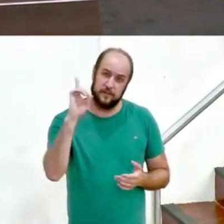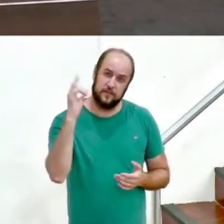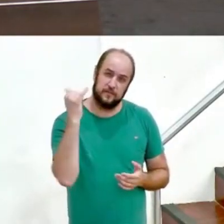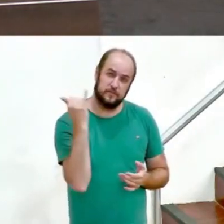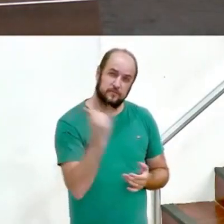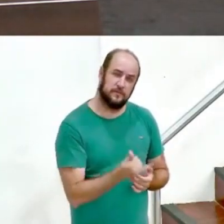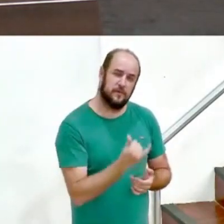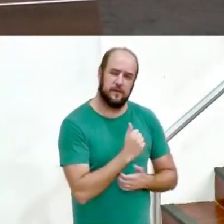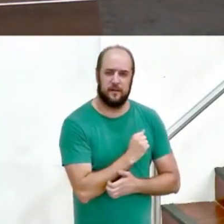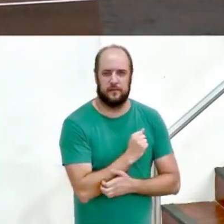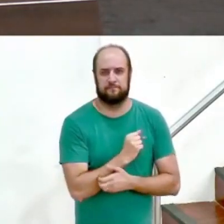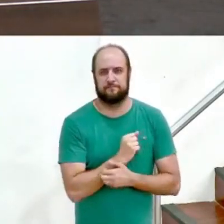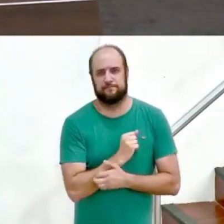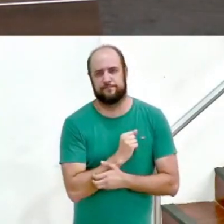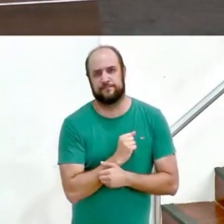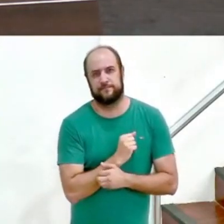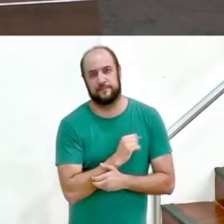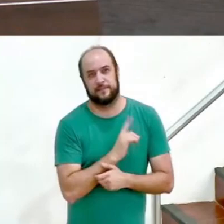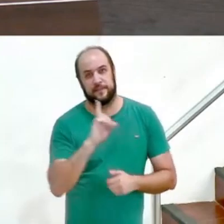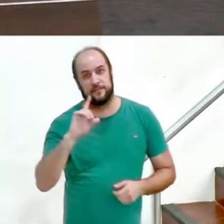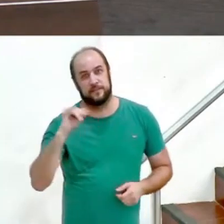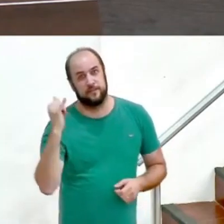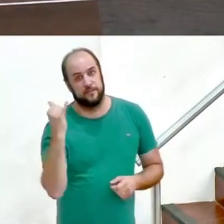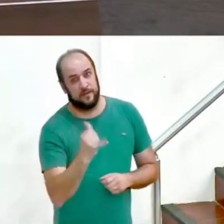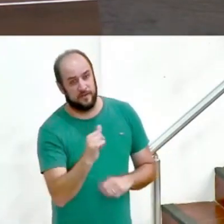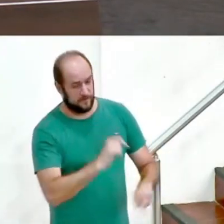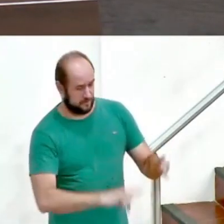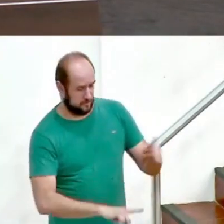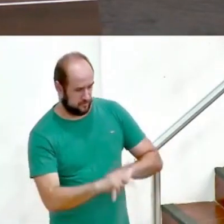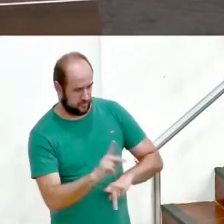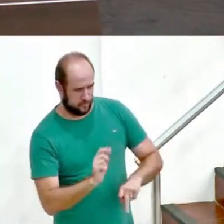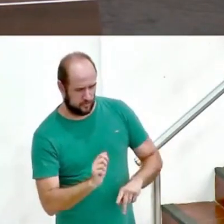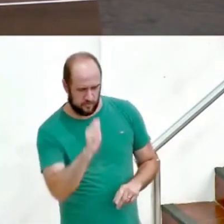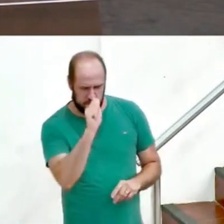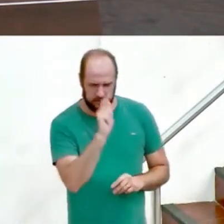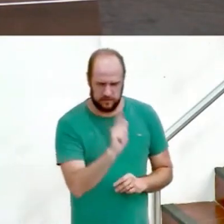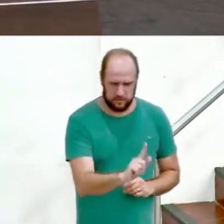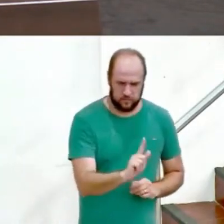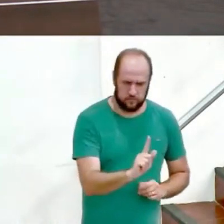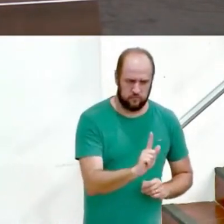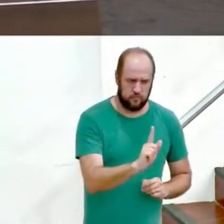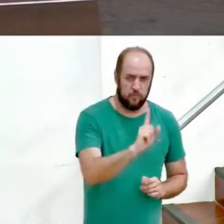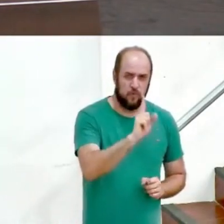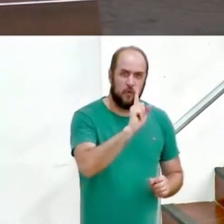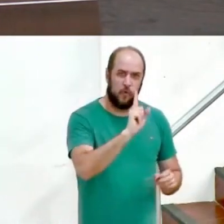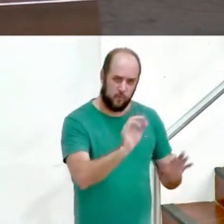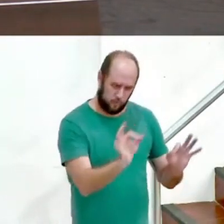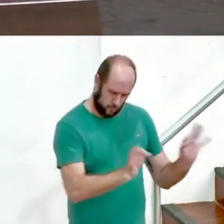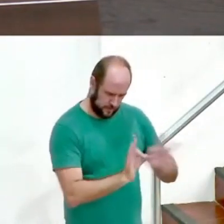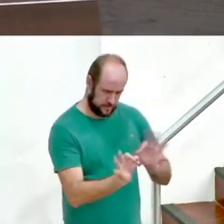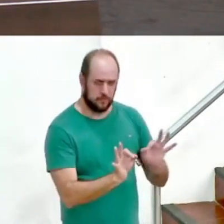Deus vem ao povo através do profeta Ageu numa palavra de repreensão.